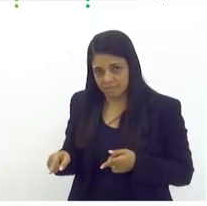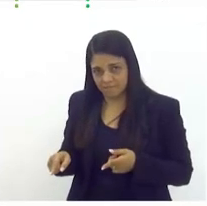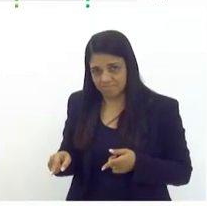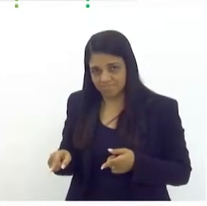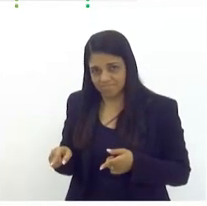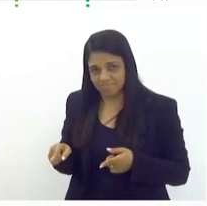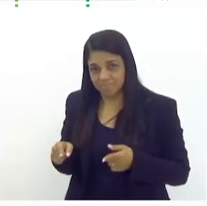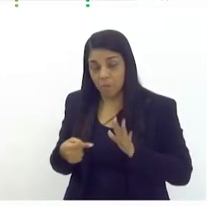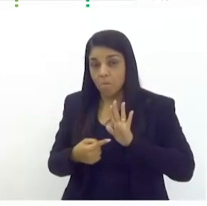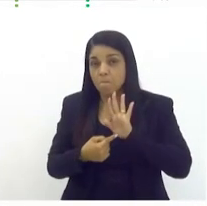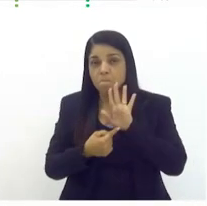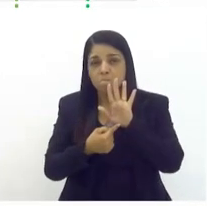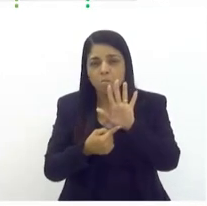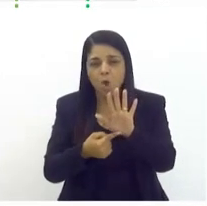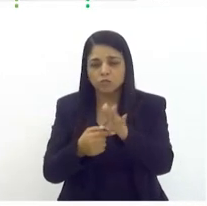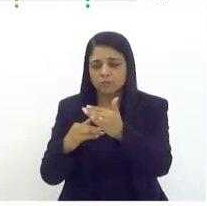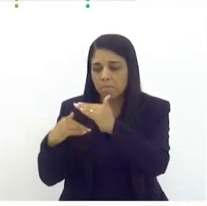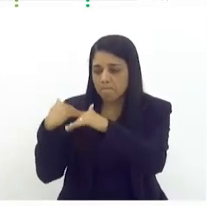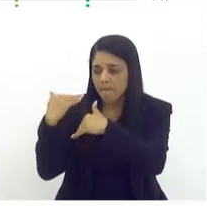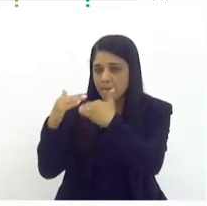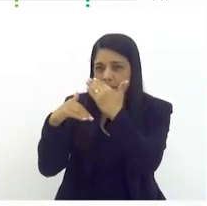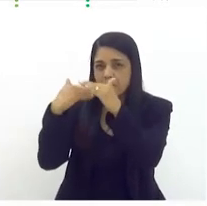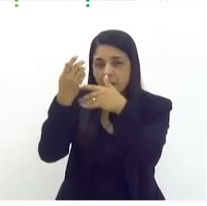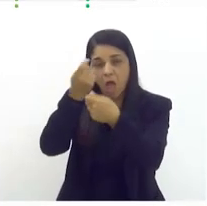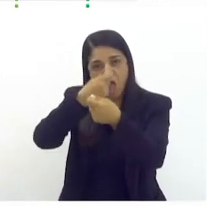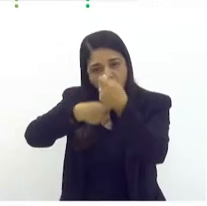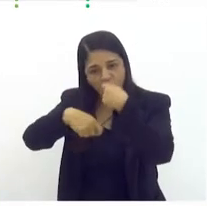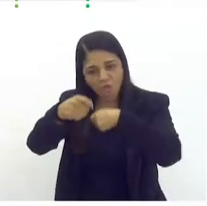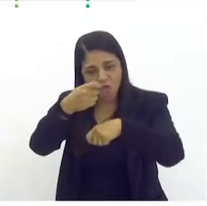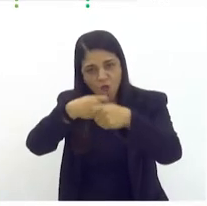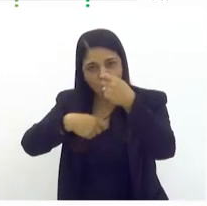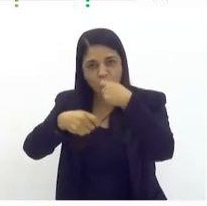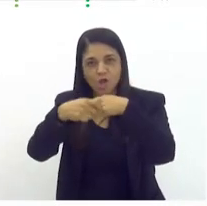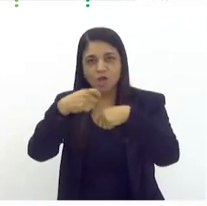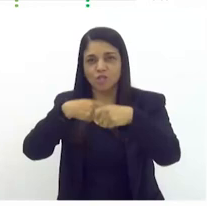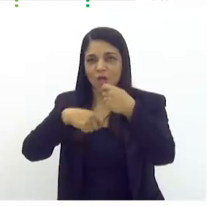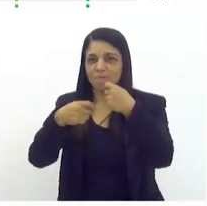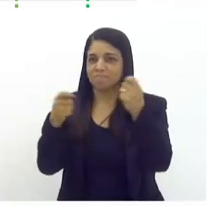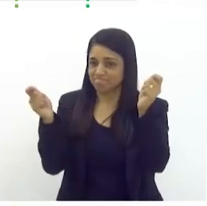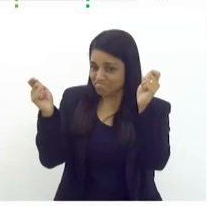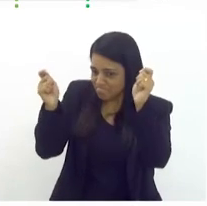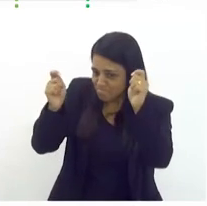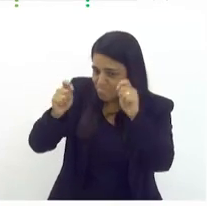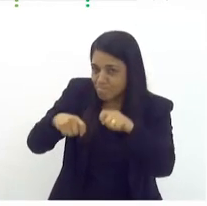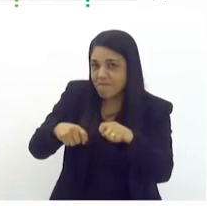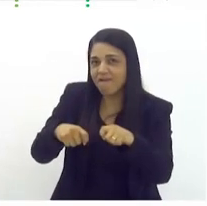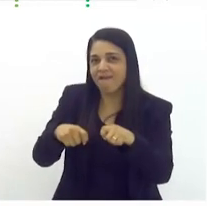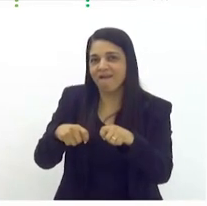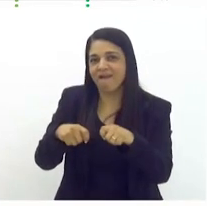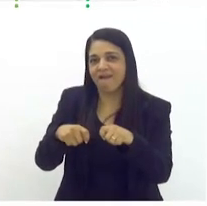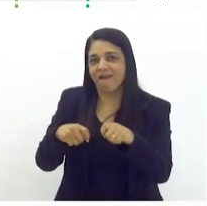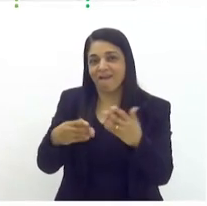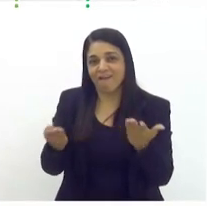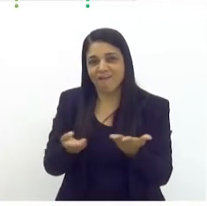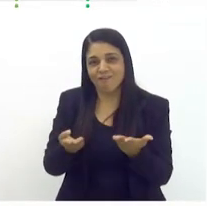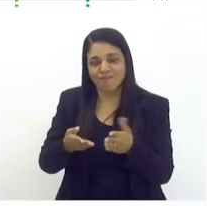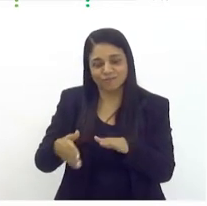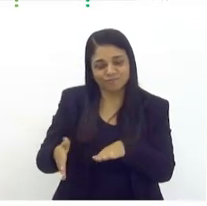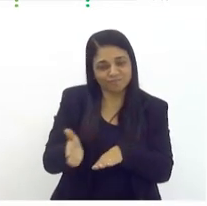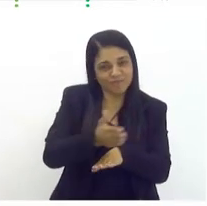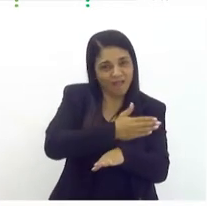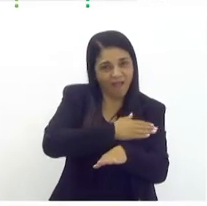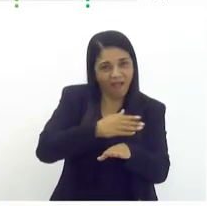revelam crescimento econômico sustentável que muito se falou hoje no primeiro